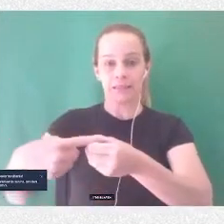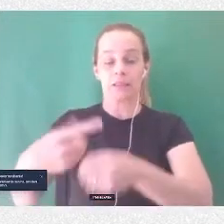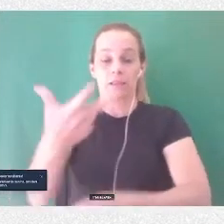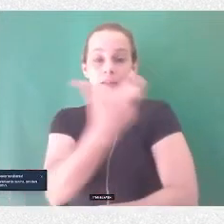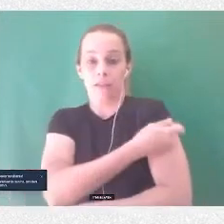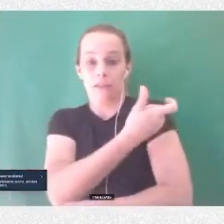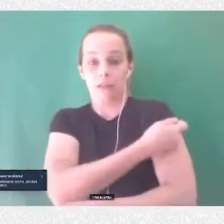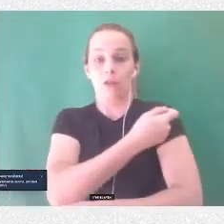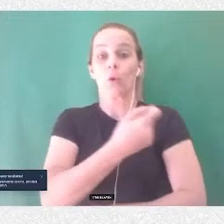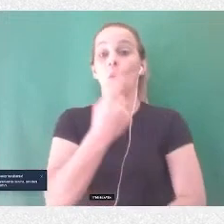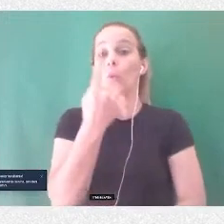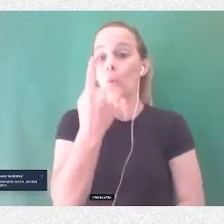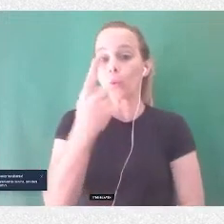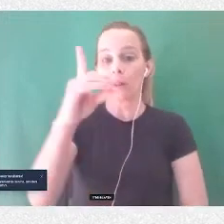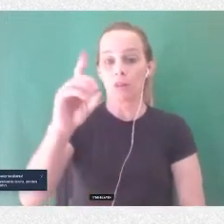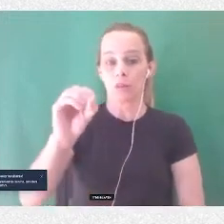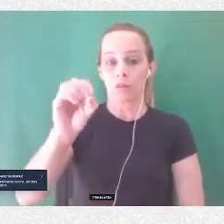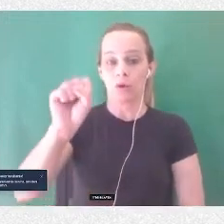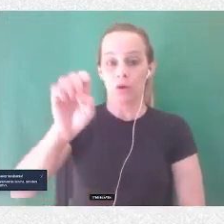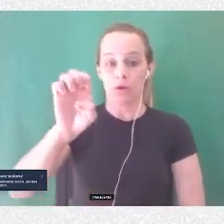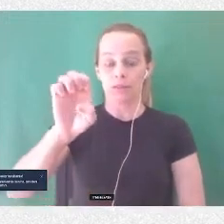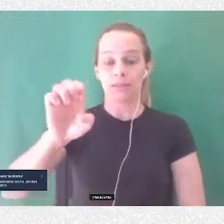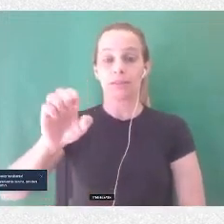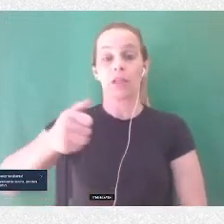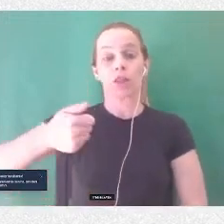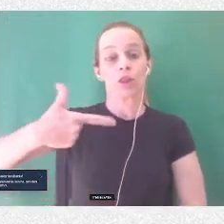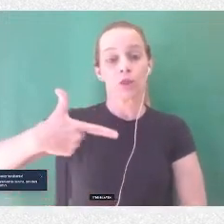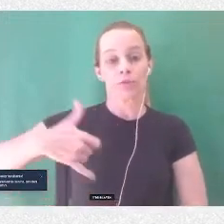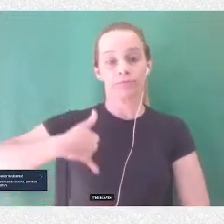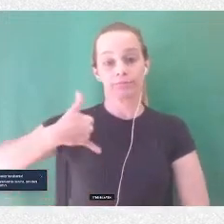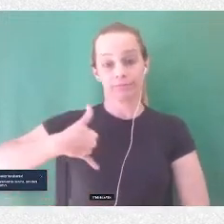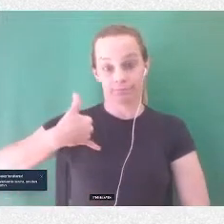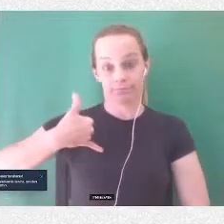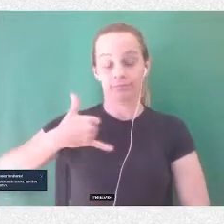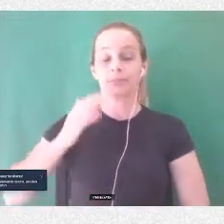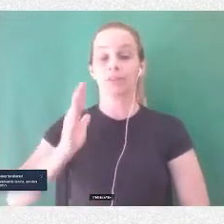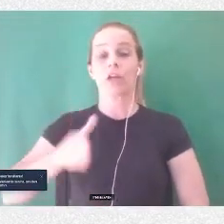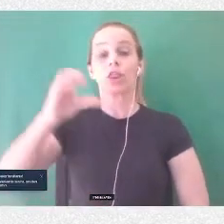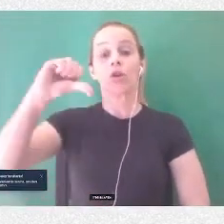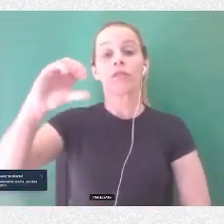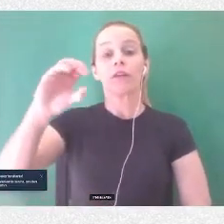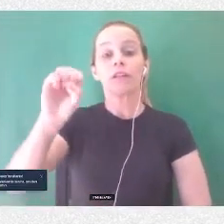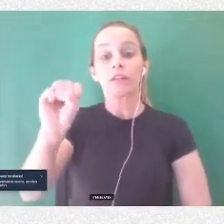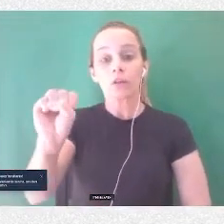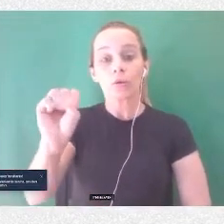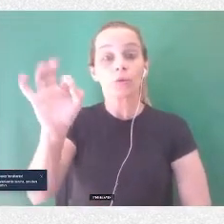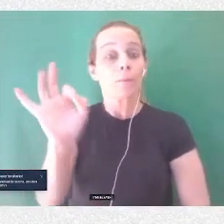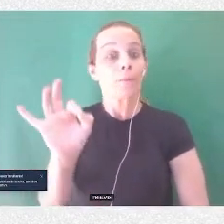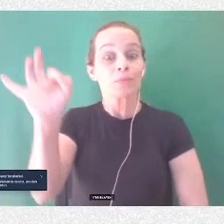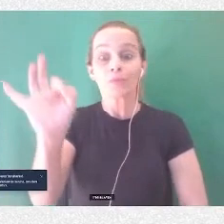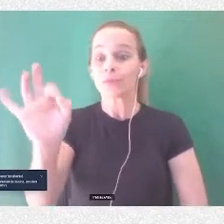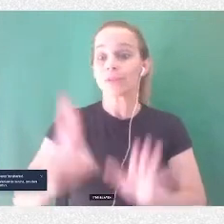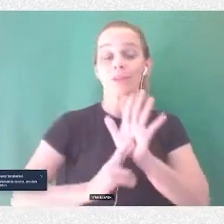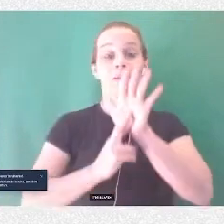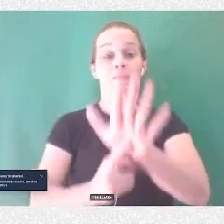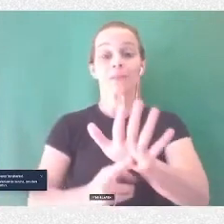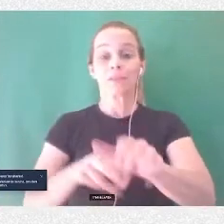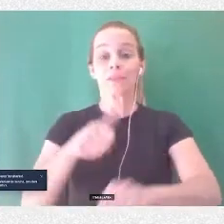na população acima de 12 anos, de 98,23% dessa população, o que representa